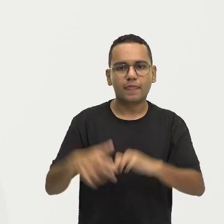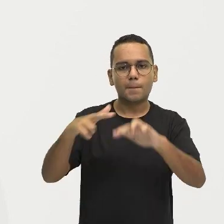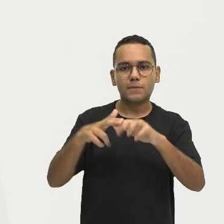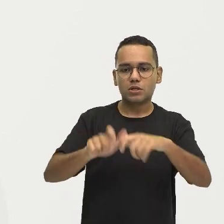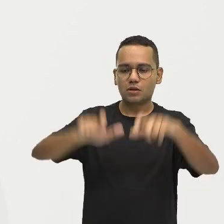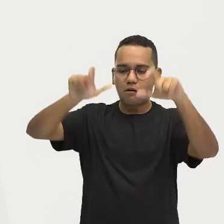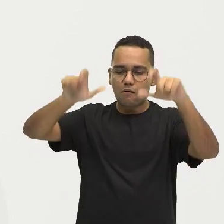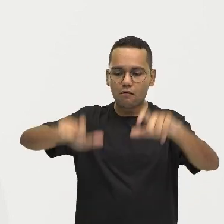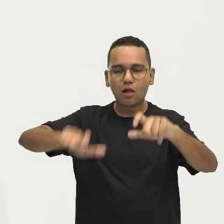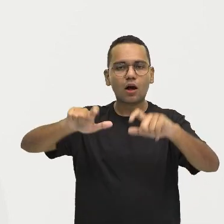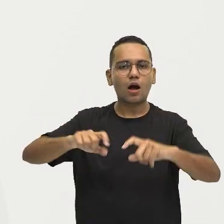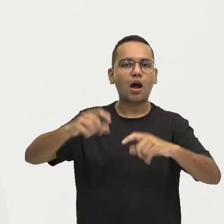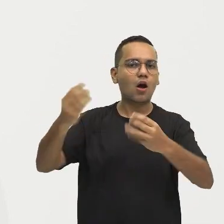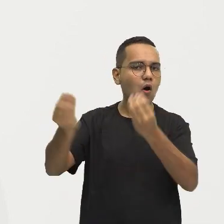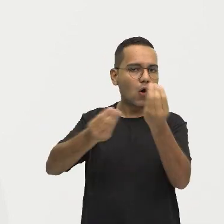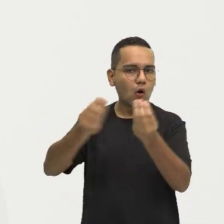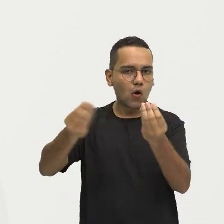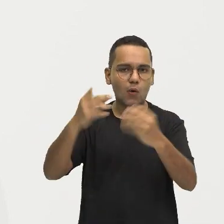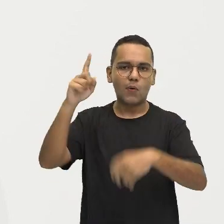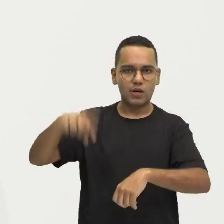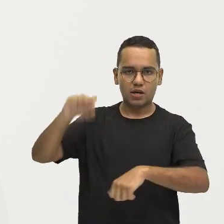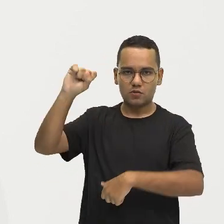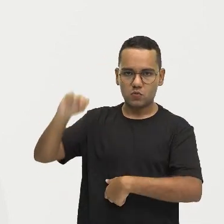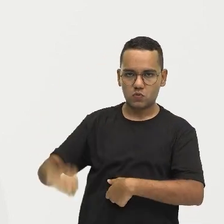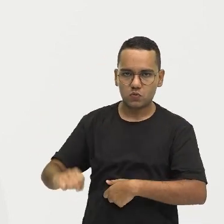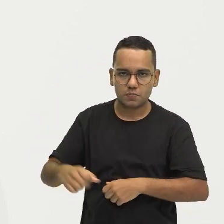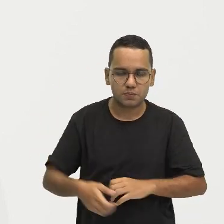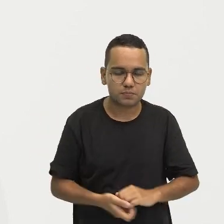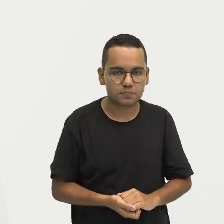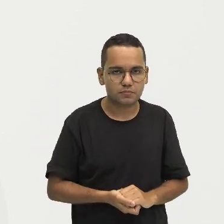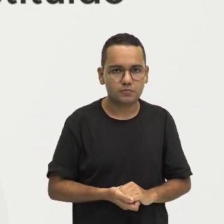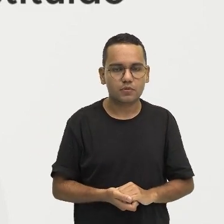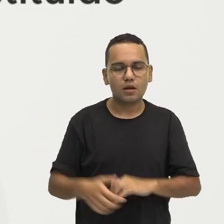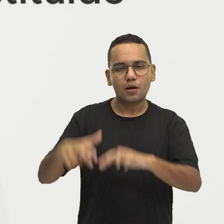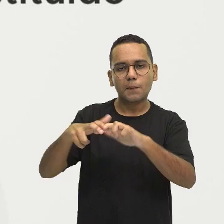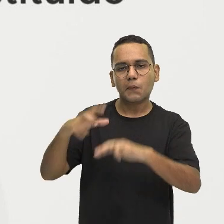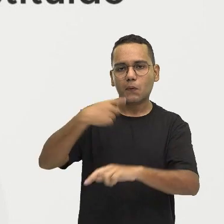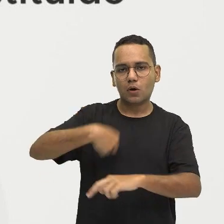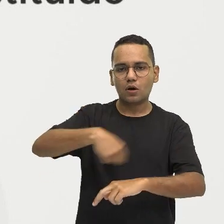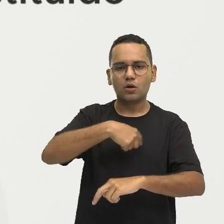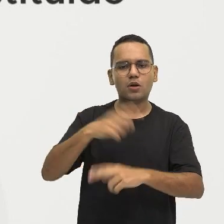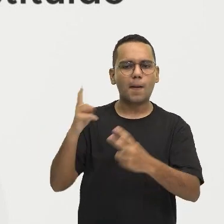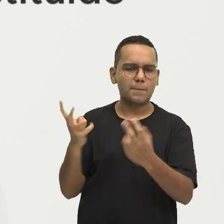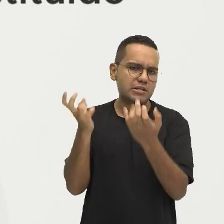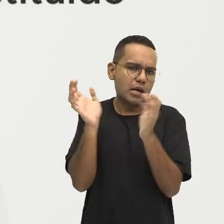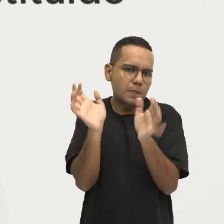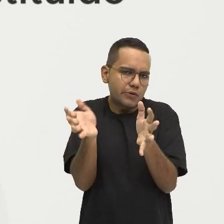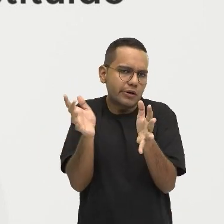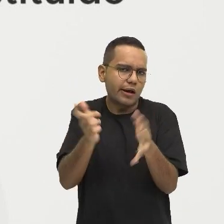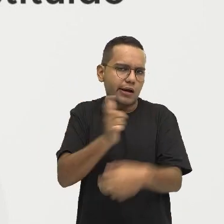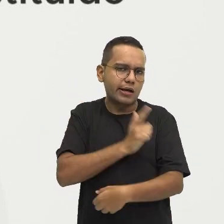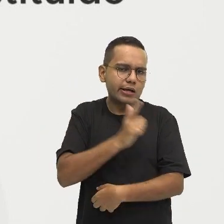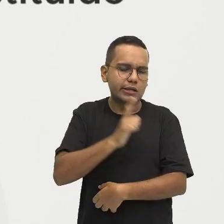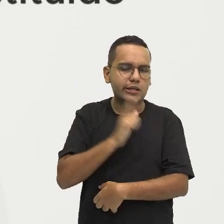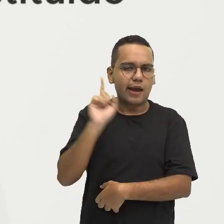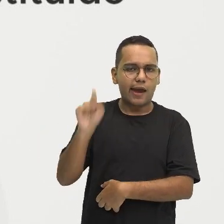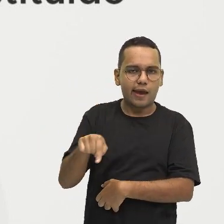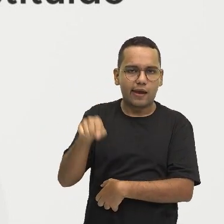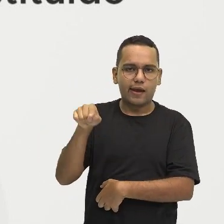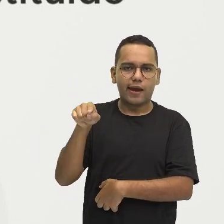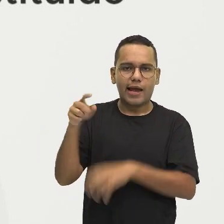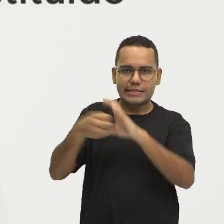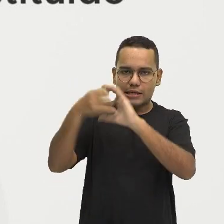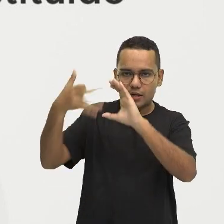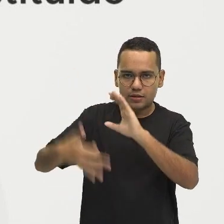localização dele, que fica na região sul do país, tá? Então, a gente consegue observar como o Pampa, como ele é,